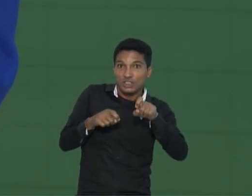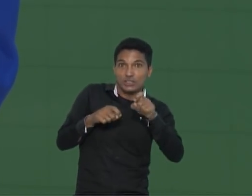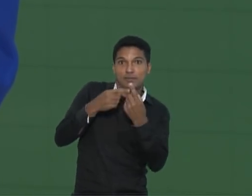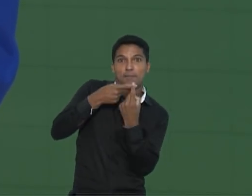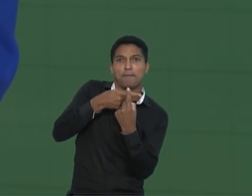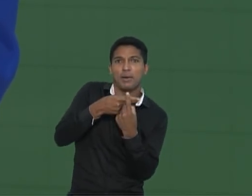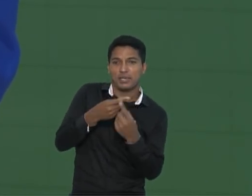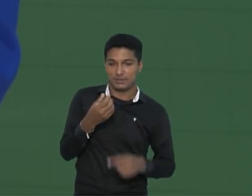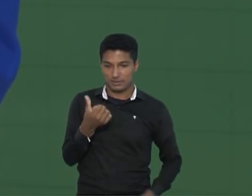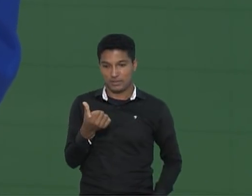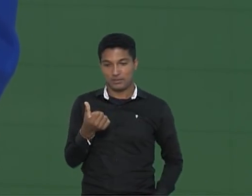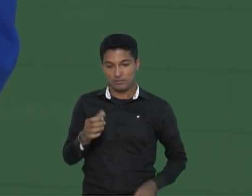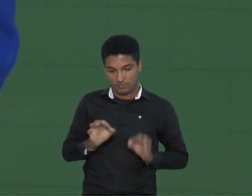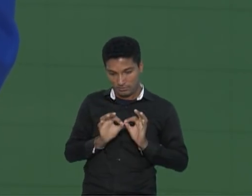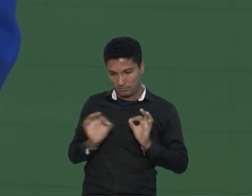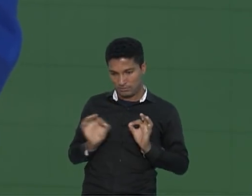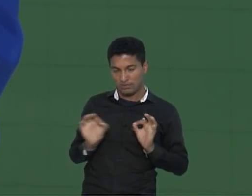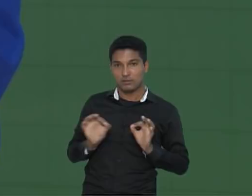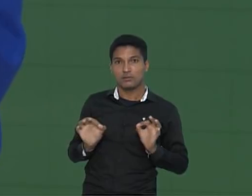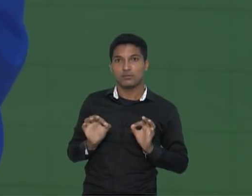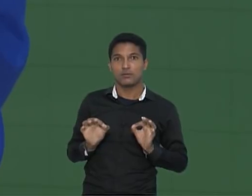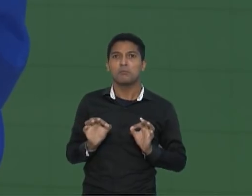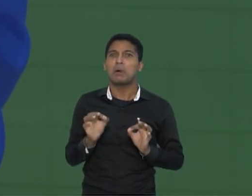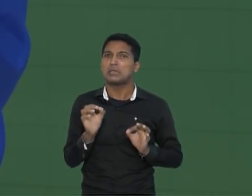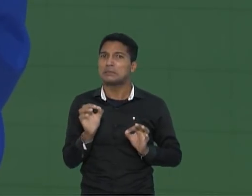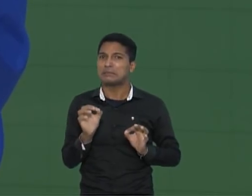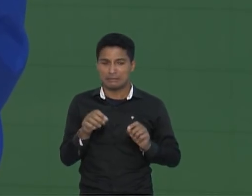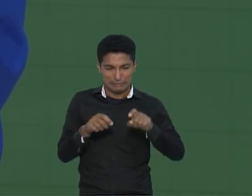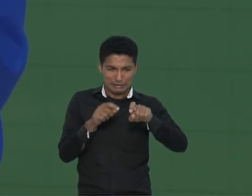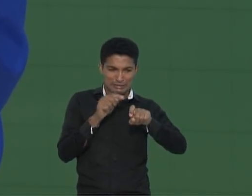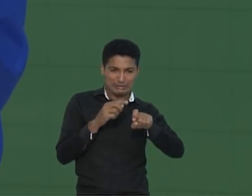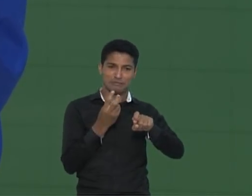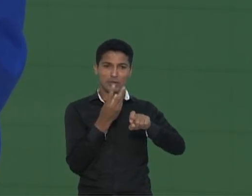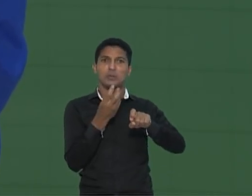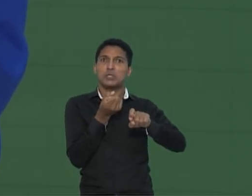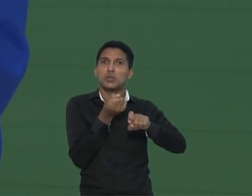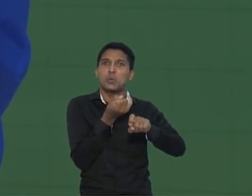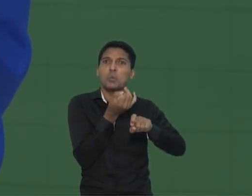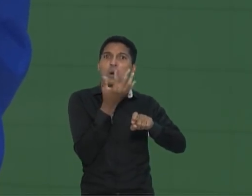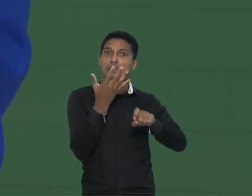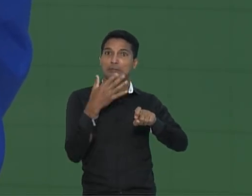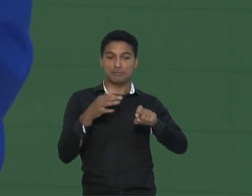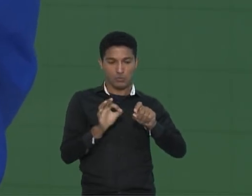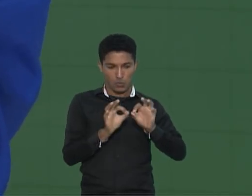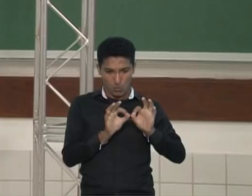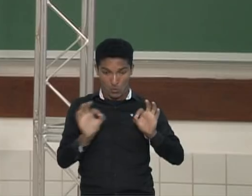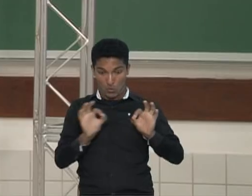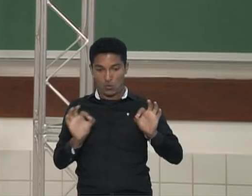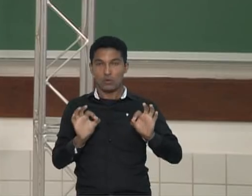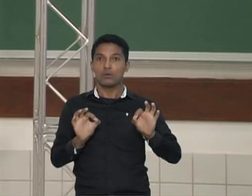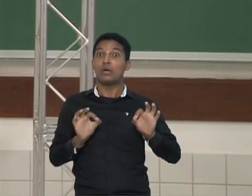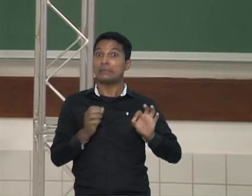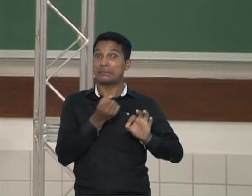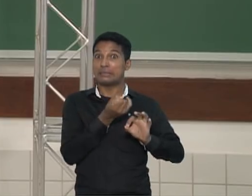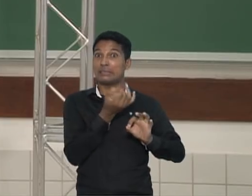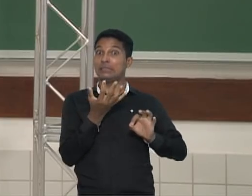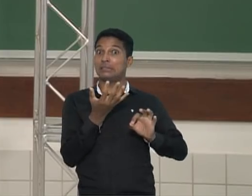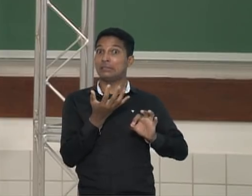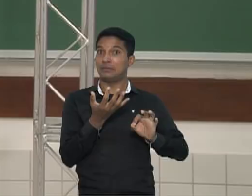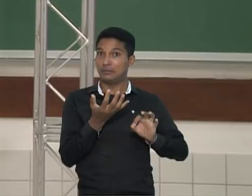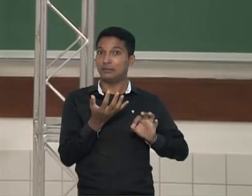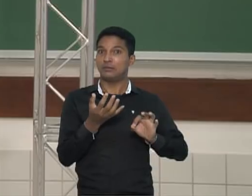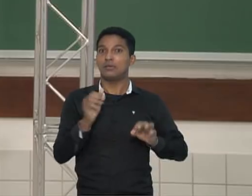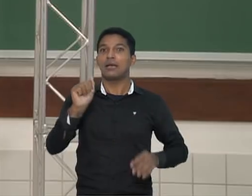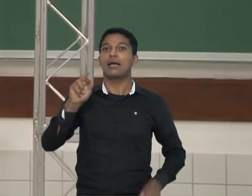Quanto que será que é o valor do x para dar aqui, né? Exato, essa reta, essa dimensão, essa aresta, né?